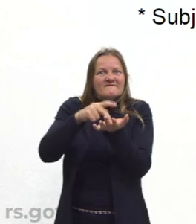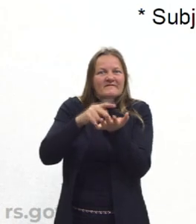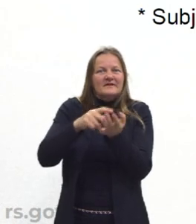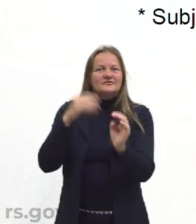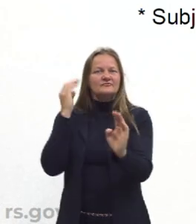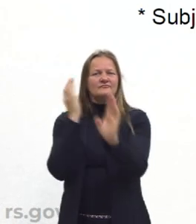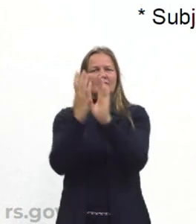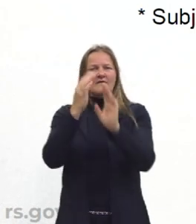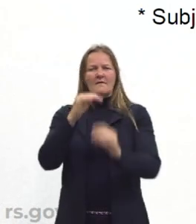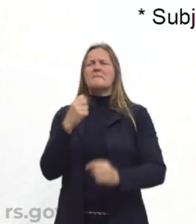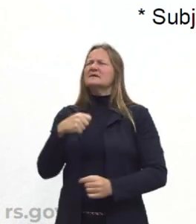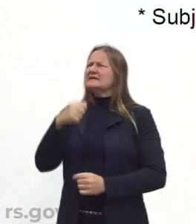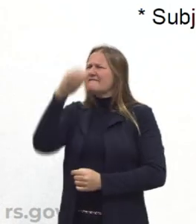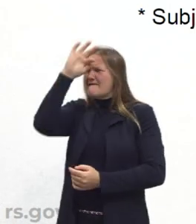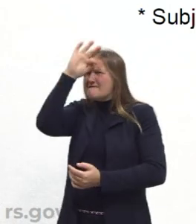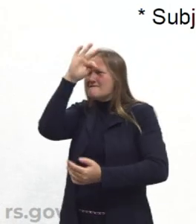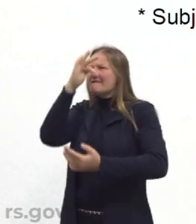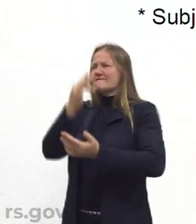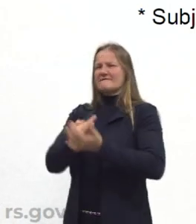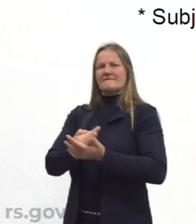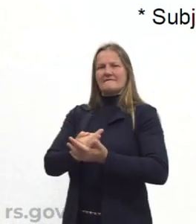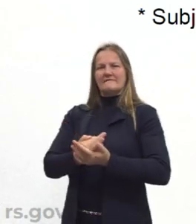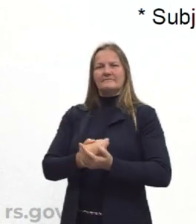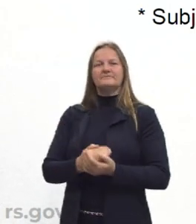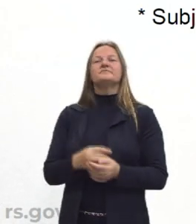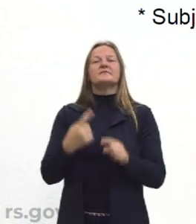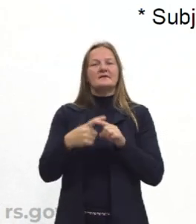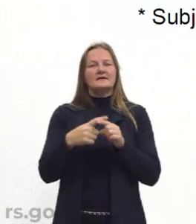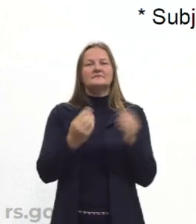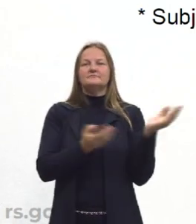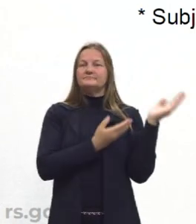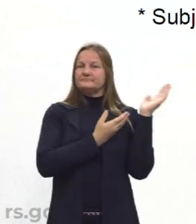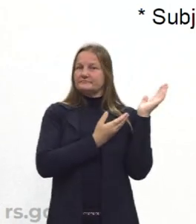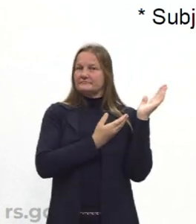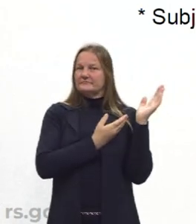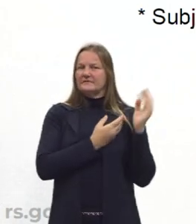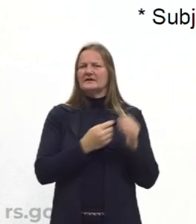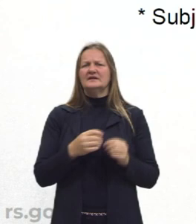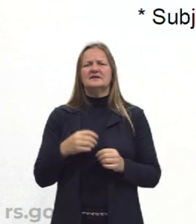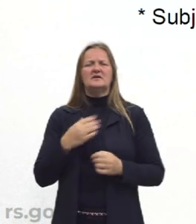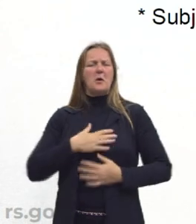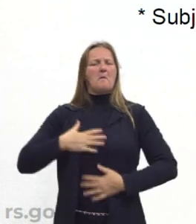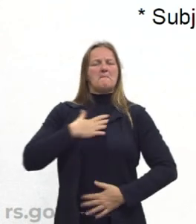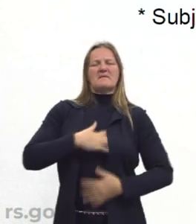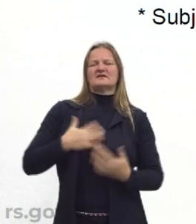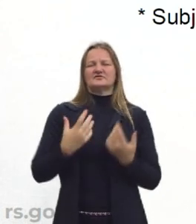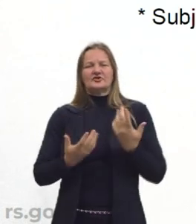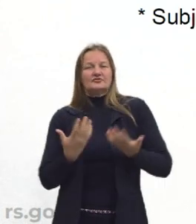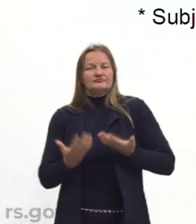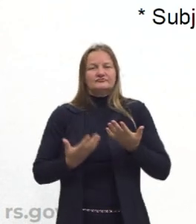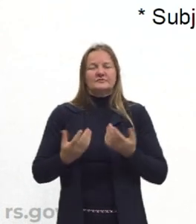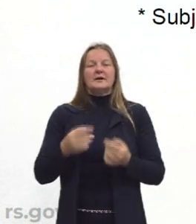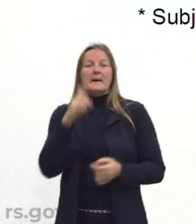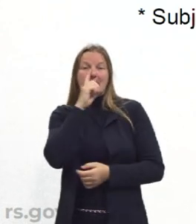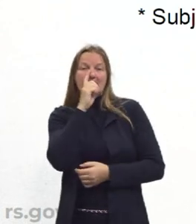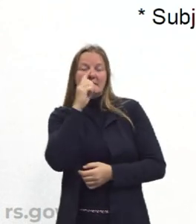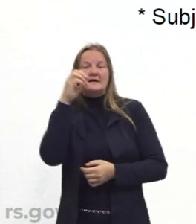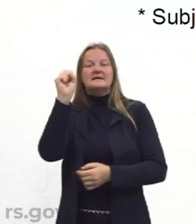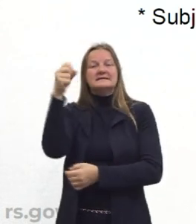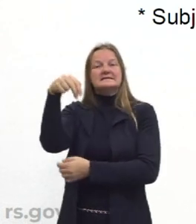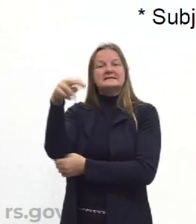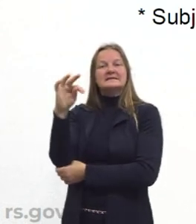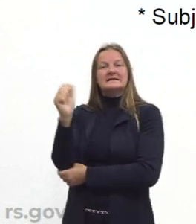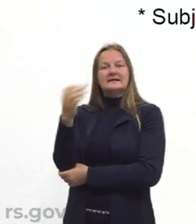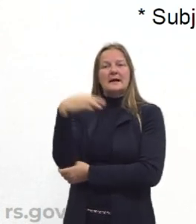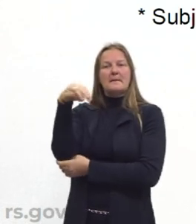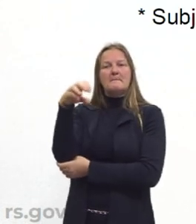descoberta pela fé né e o Santo Agostinho teve uma vida mundana de Prazeres a sua mãe Santa Mônica